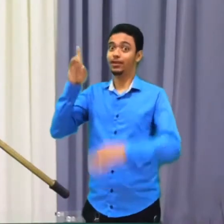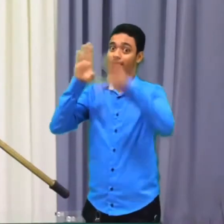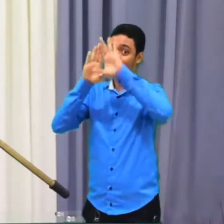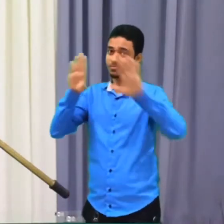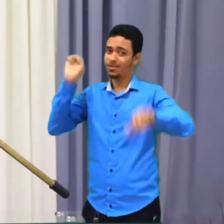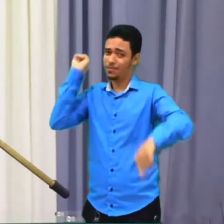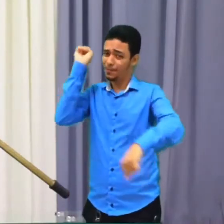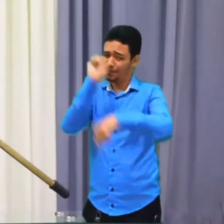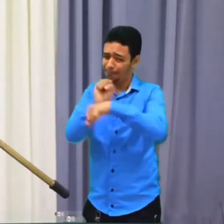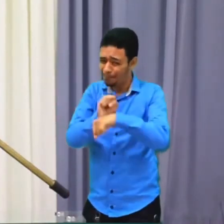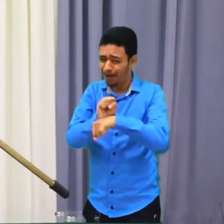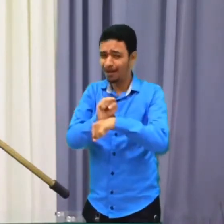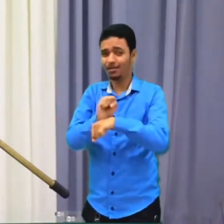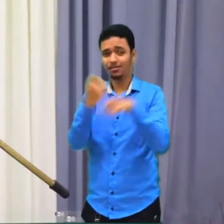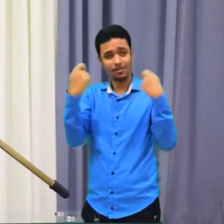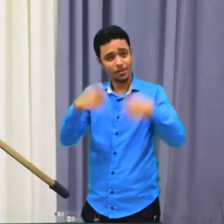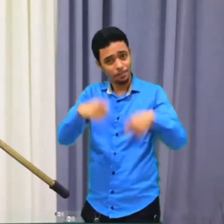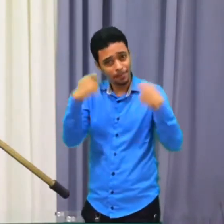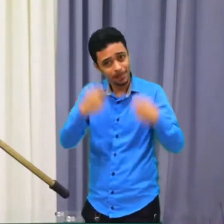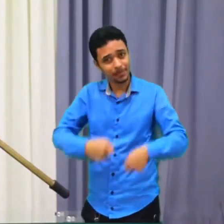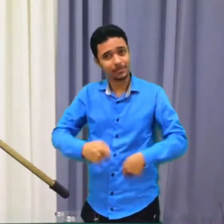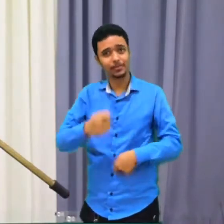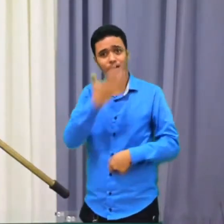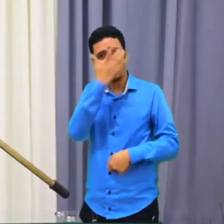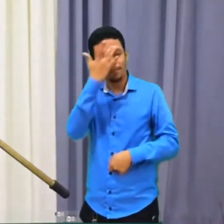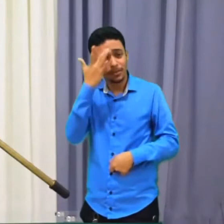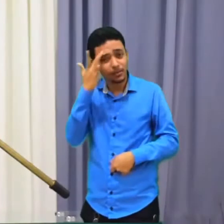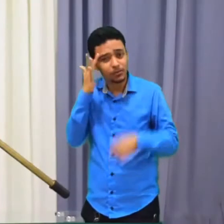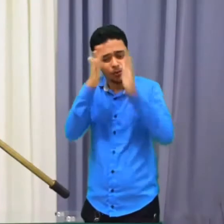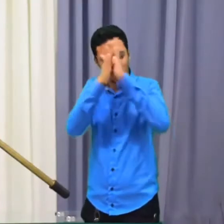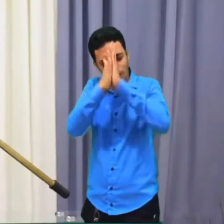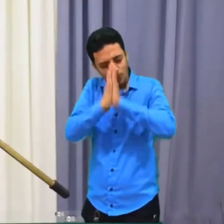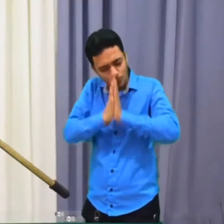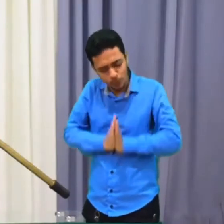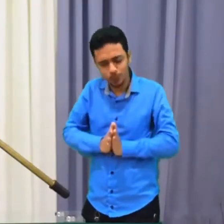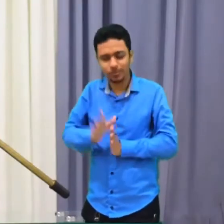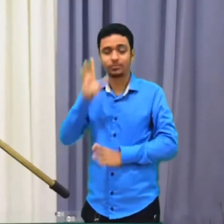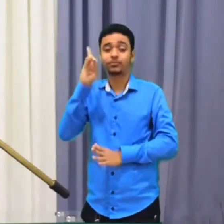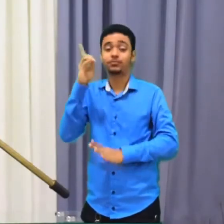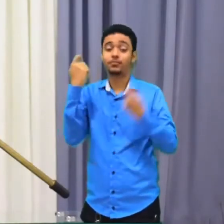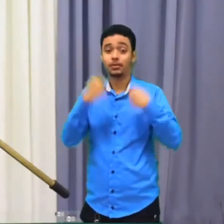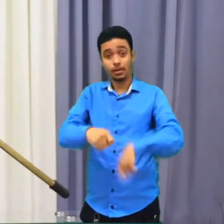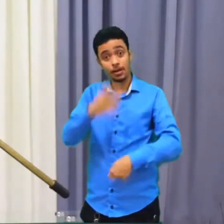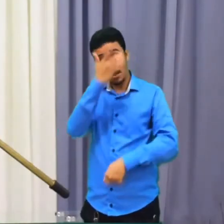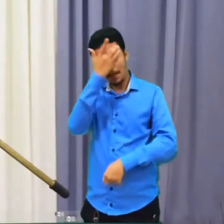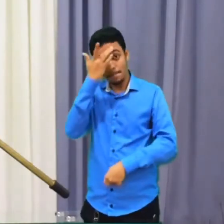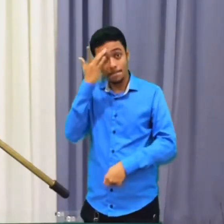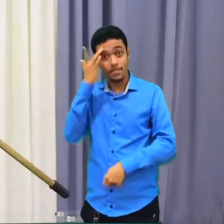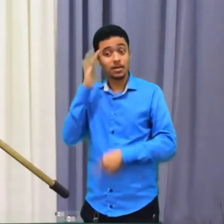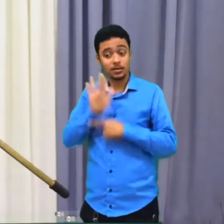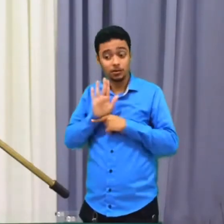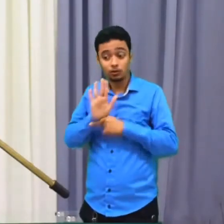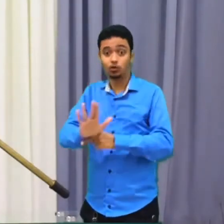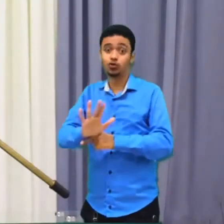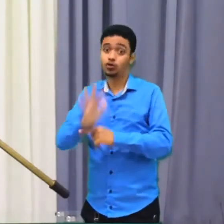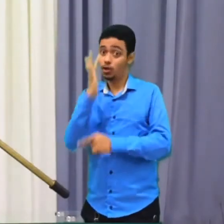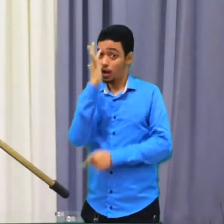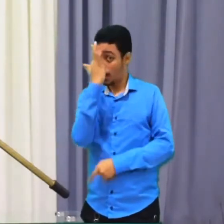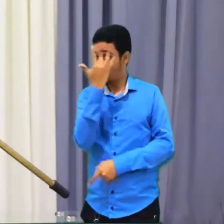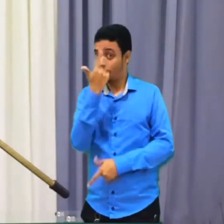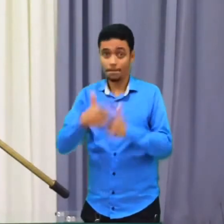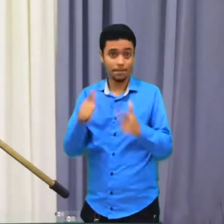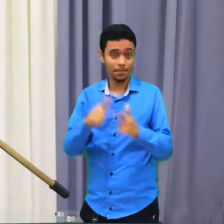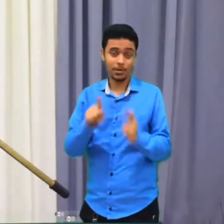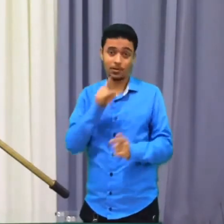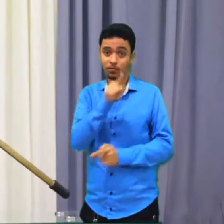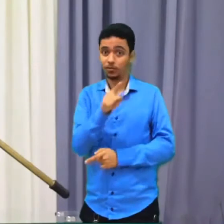com isso e seja um adorador de Deus, seja alguém que contribui para resolver o problema,